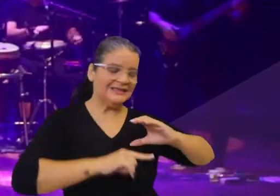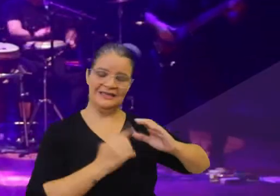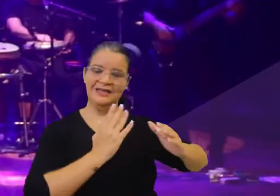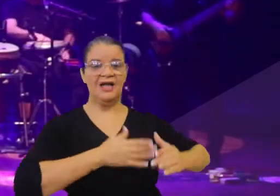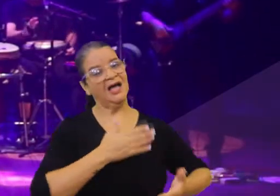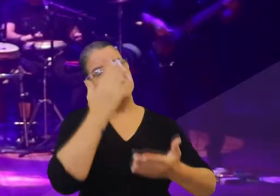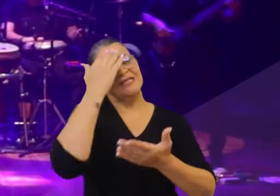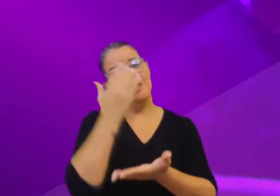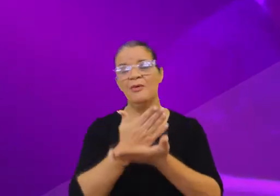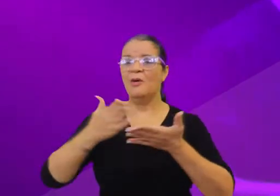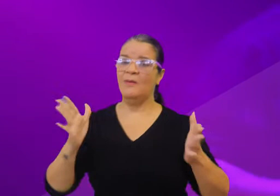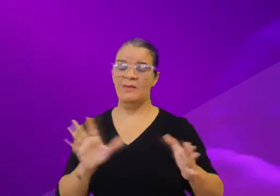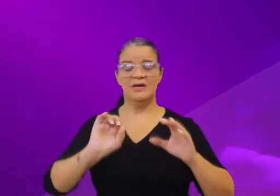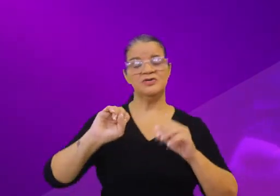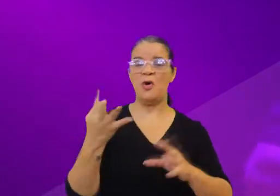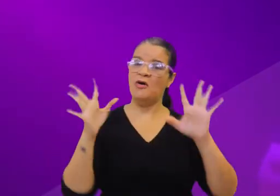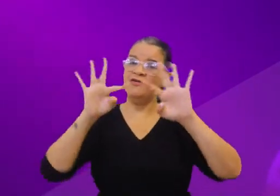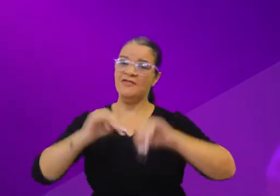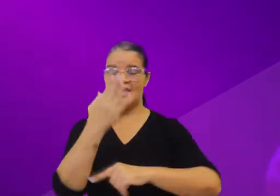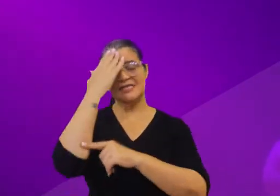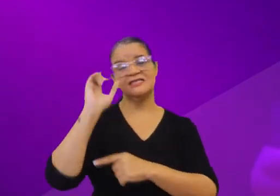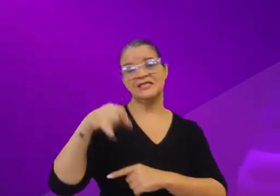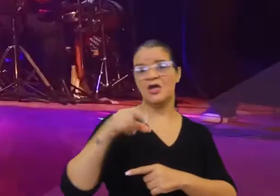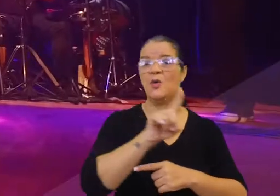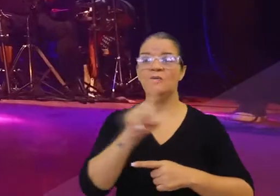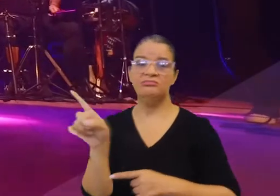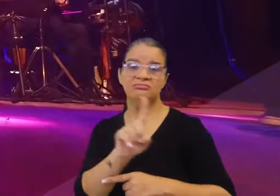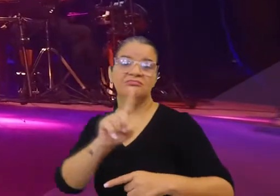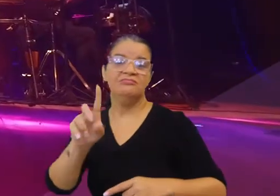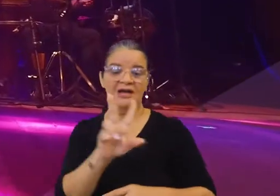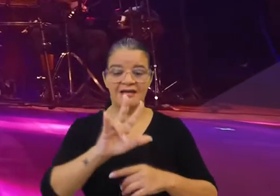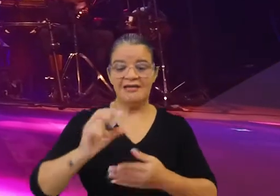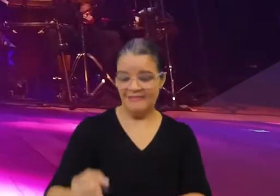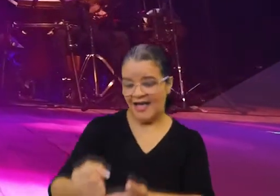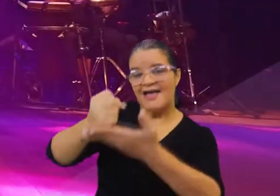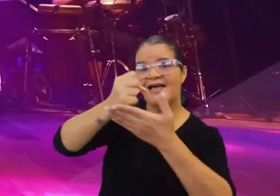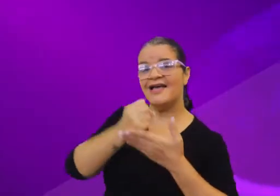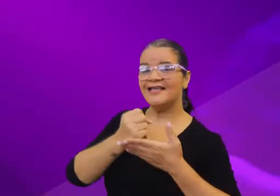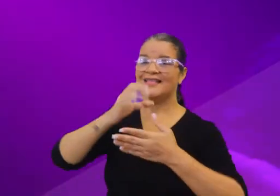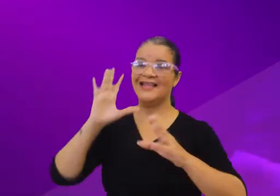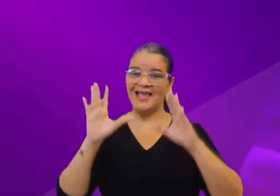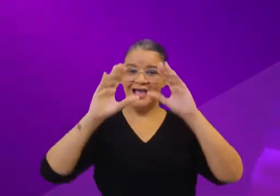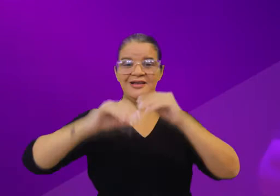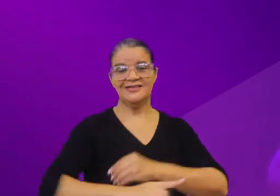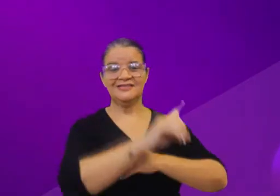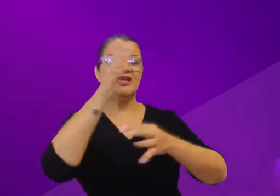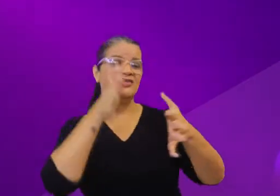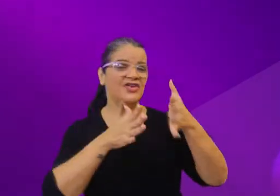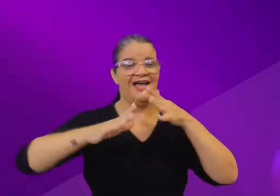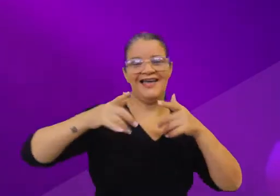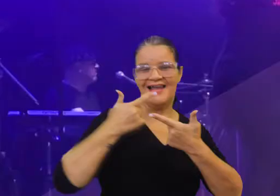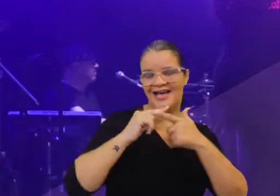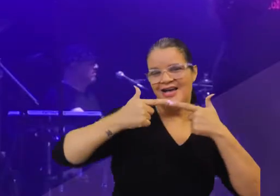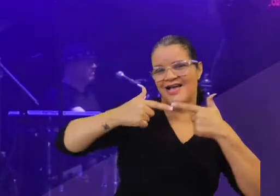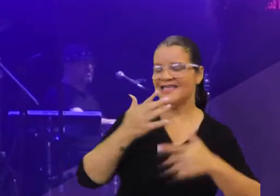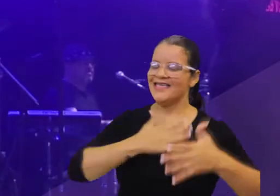um começo ou fim, quem sabe um sim ou não, que vá me amparar na noite ou dia, chore ou